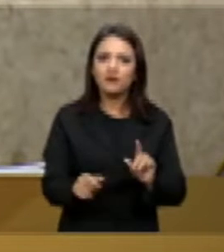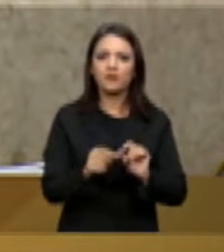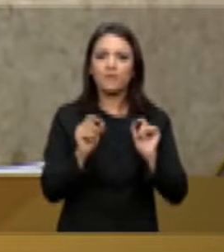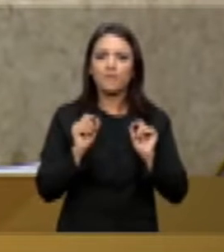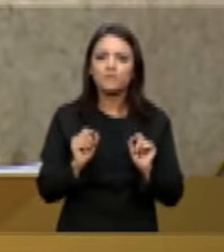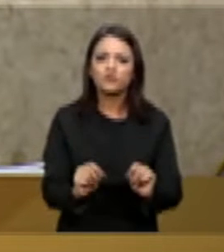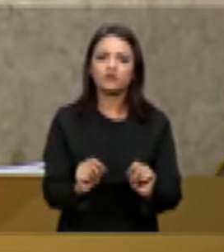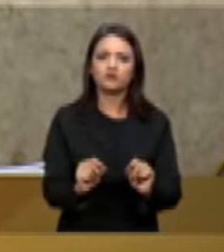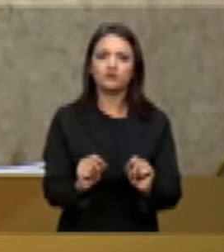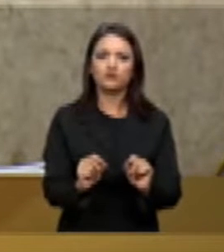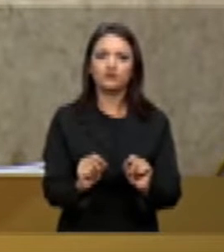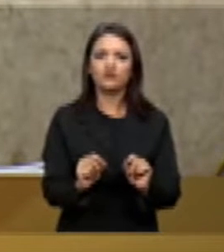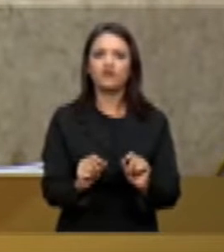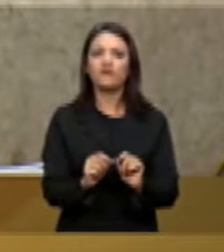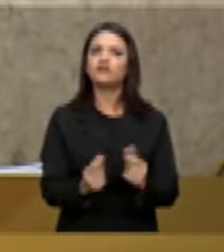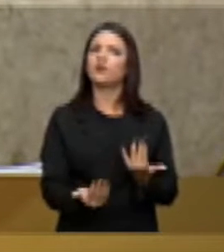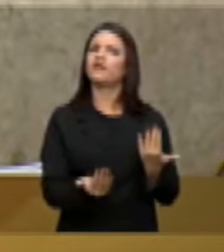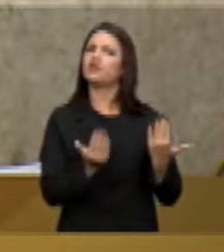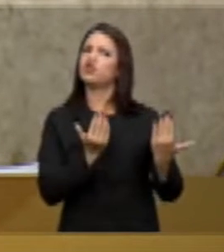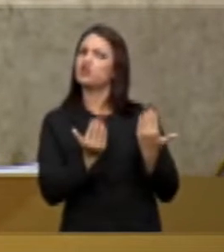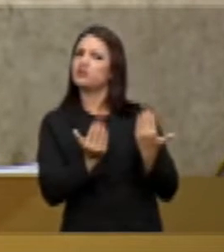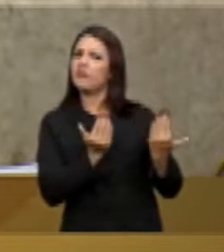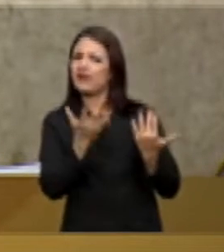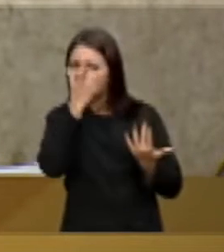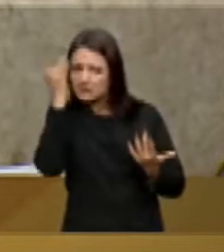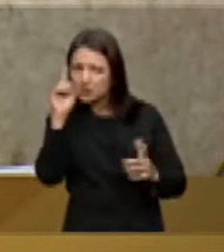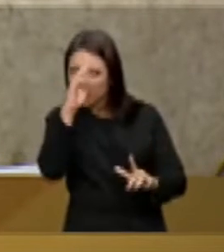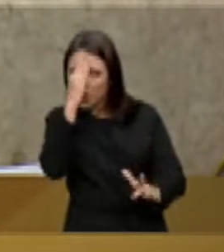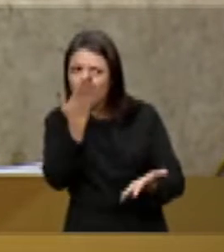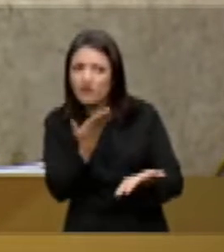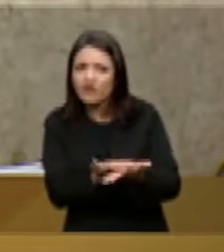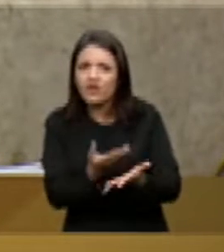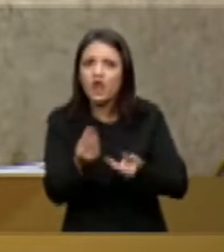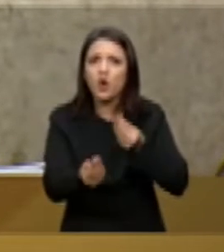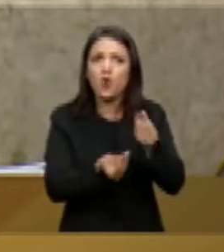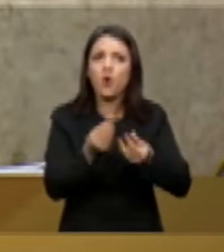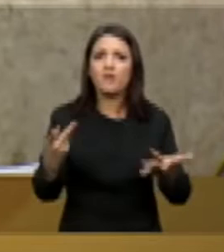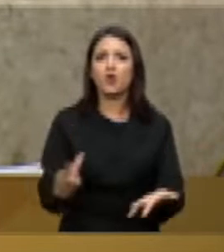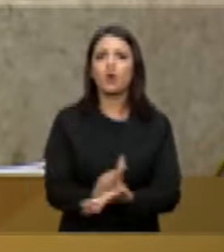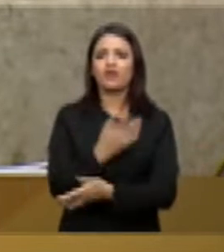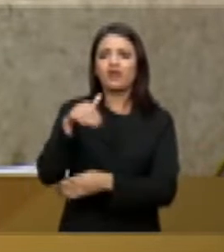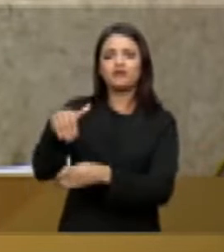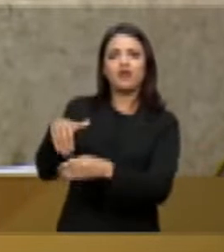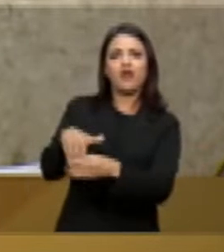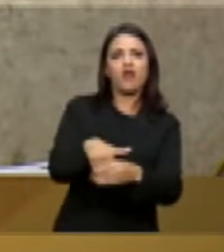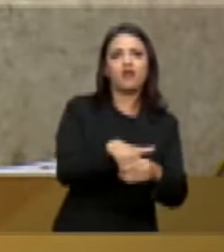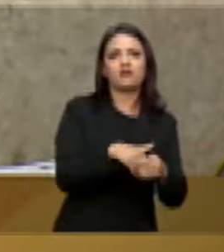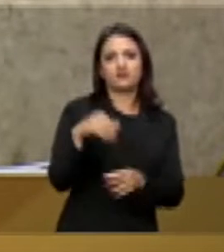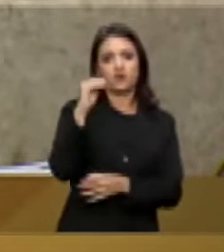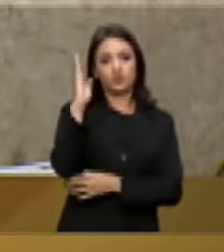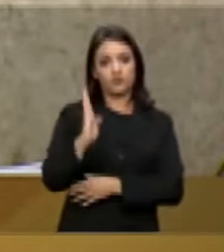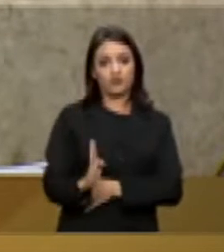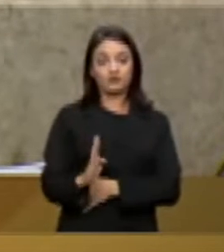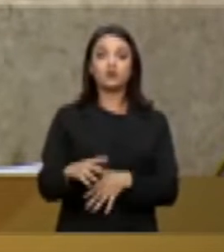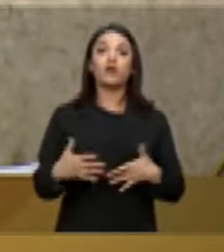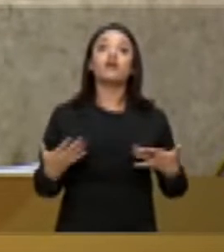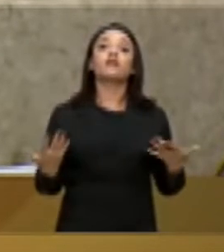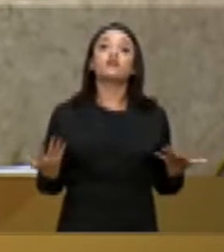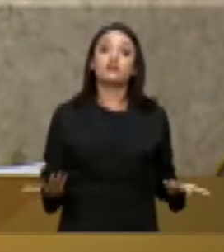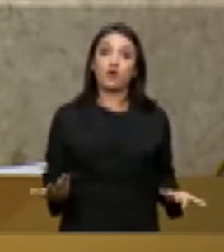sob suspeição a rigidez do processo eleitoral brasileiro. Diante